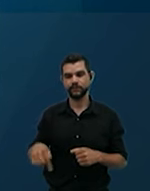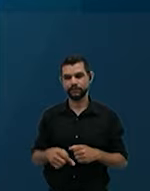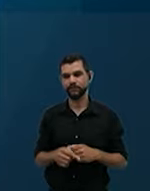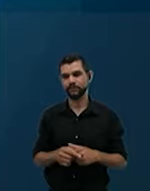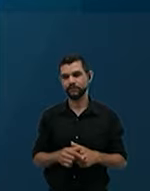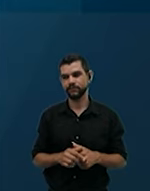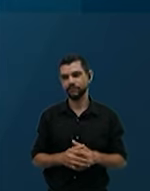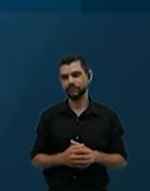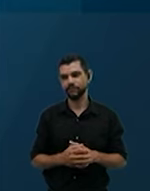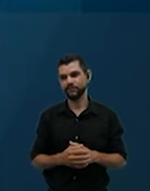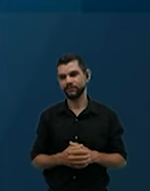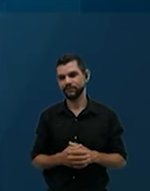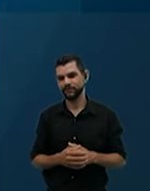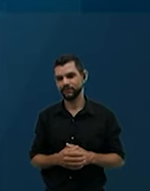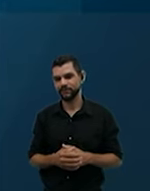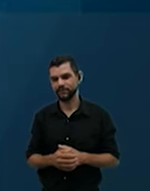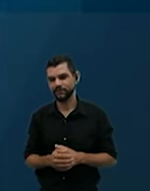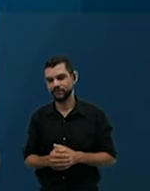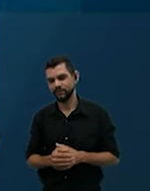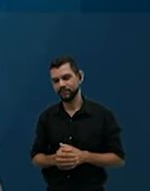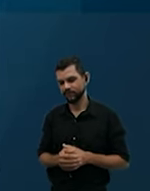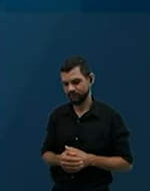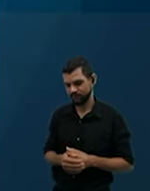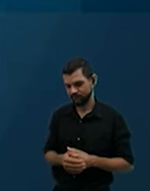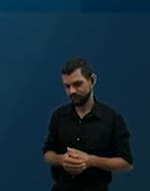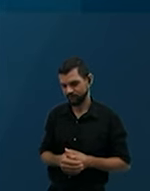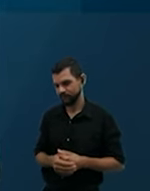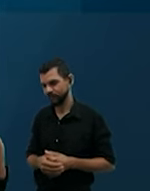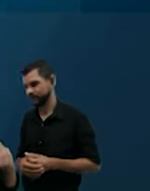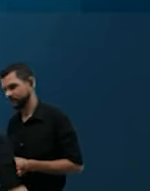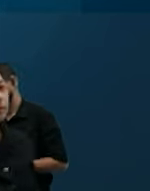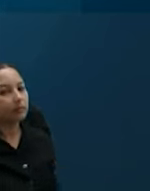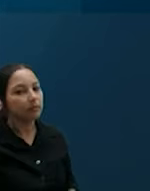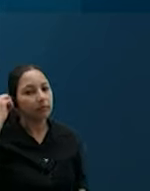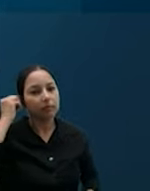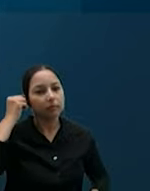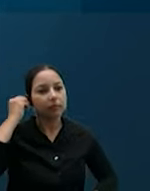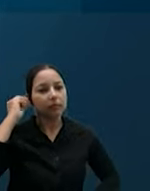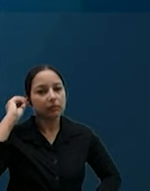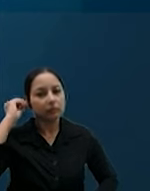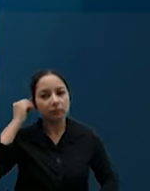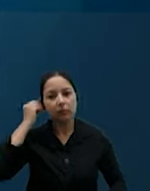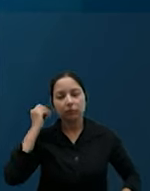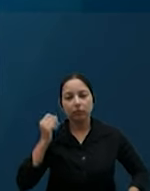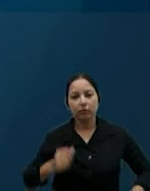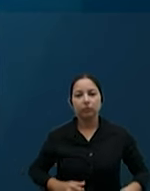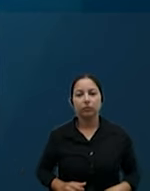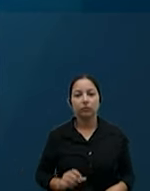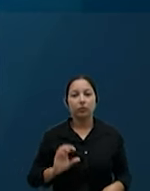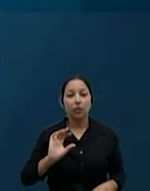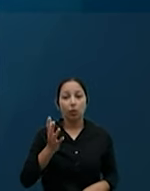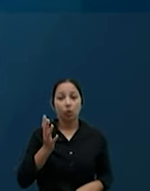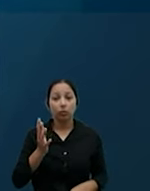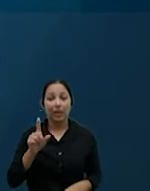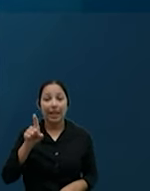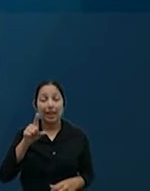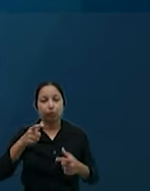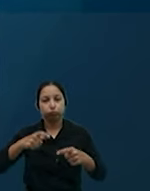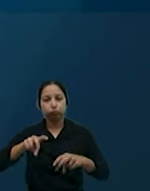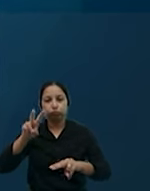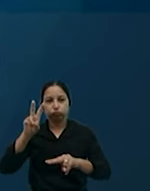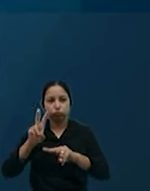muito interessante. Houve uma rebelião na penitenciária de Londrina, no